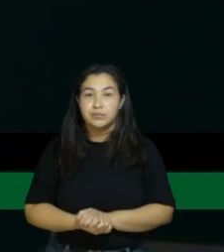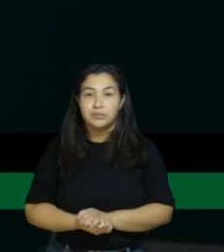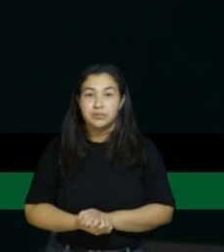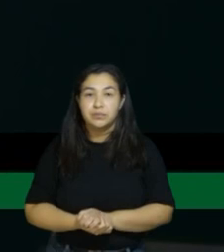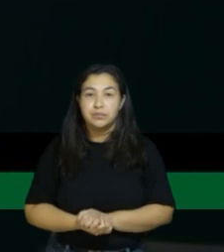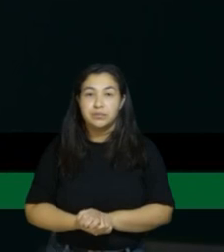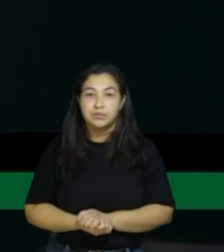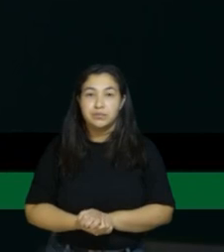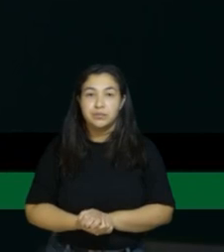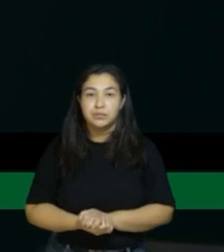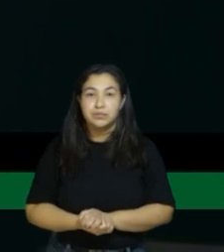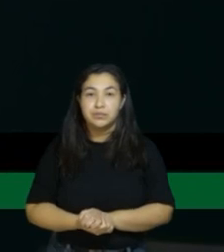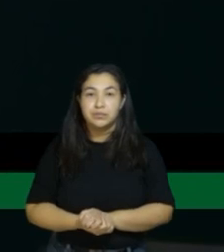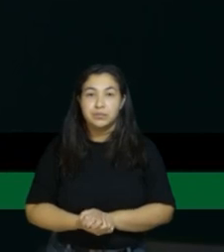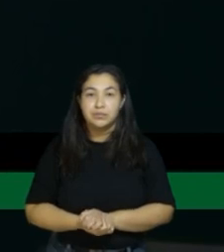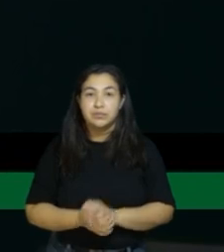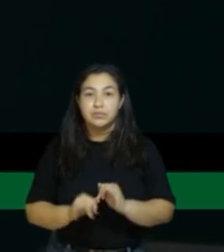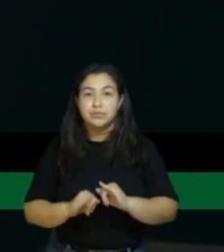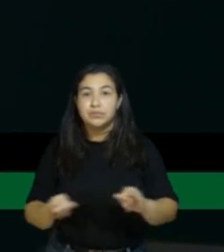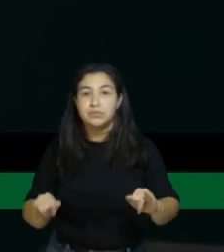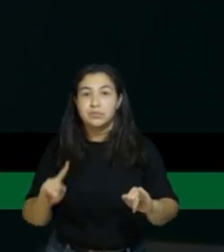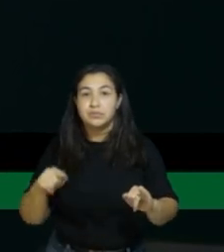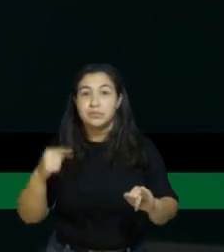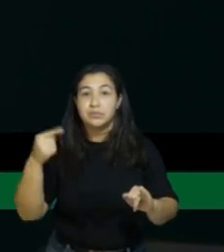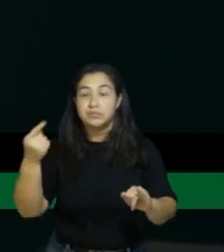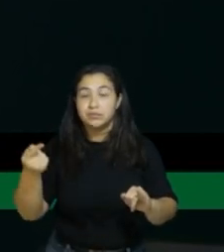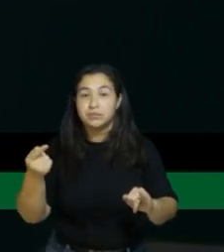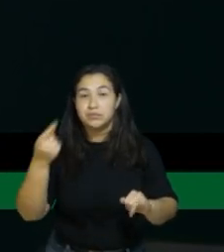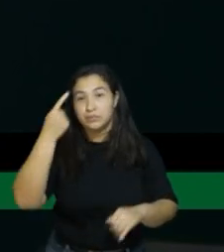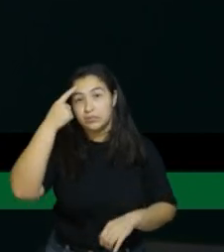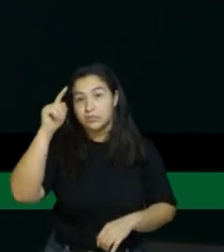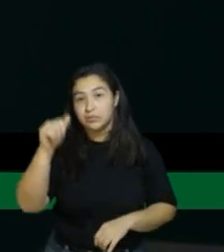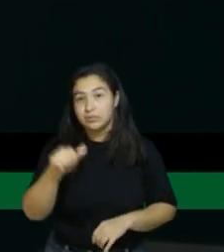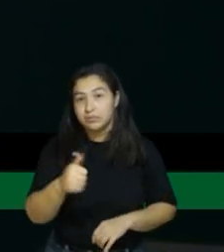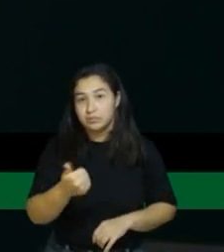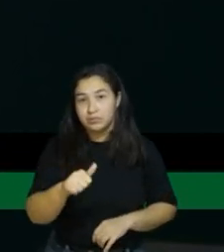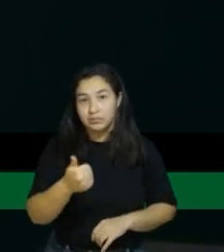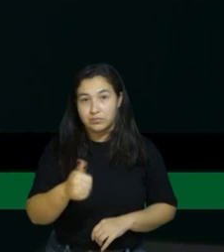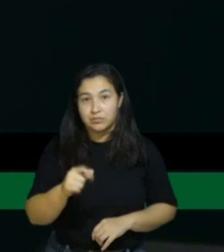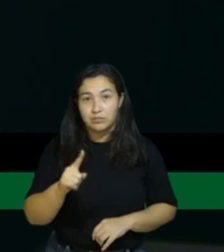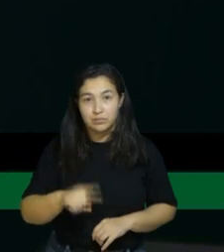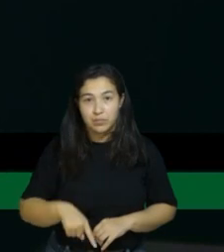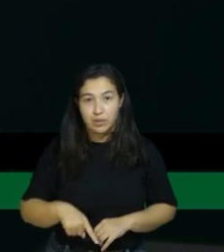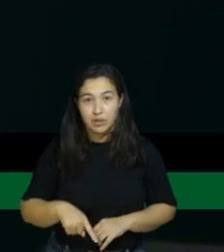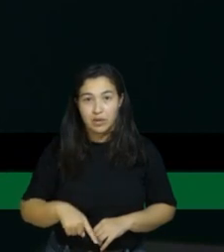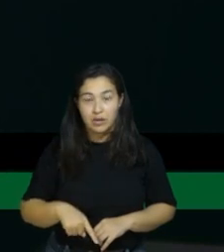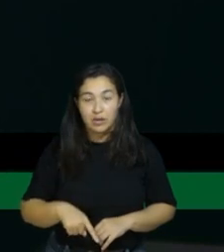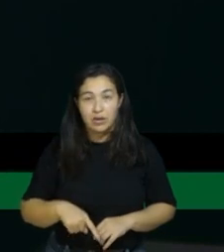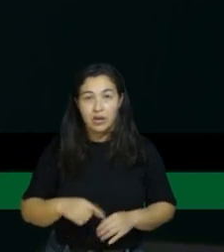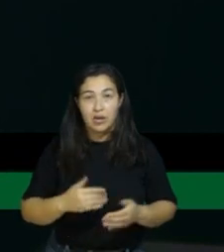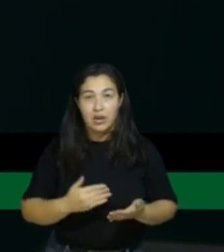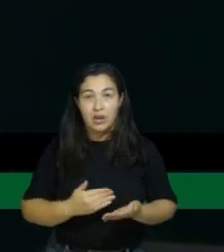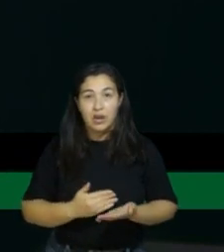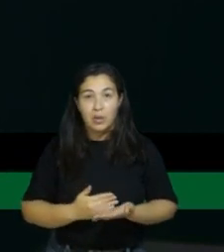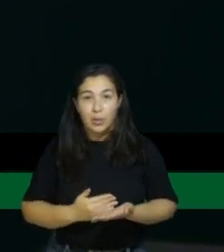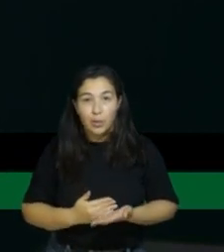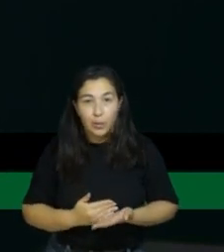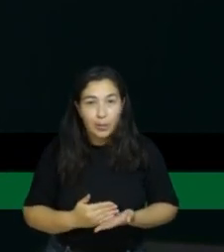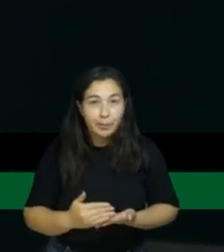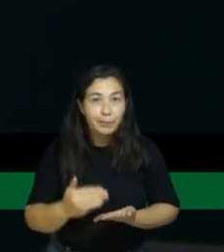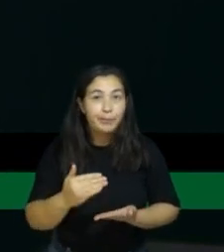trazer de que na próxima semana no dia 11 então será dado o passo Inicial Deputado Oscar